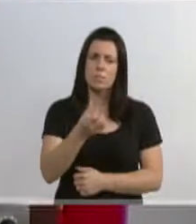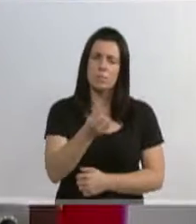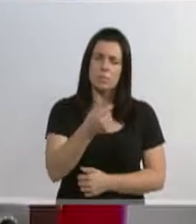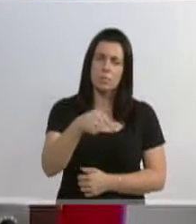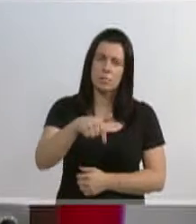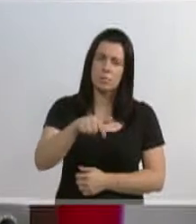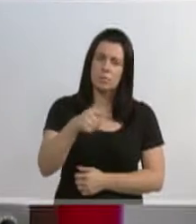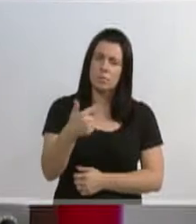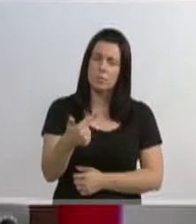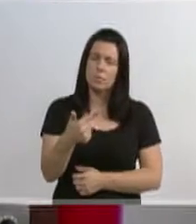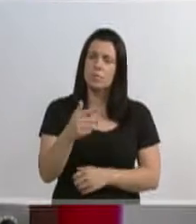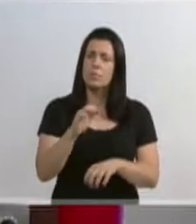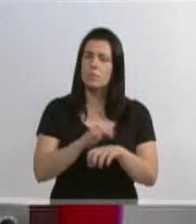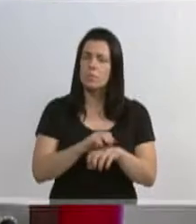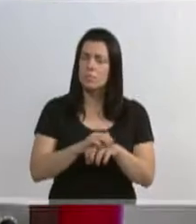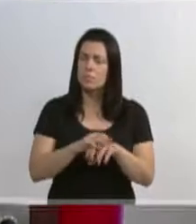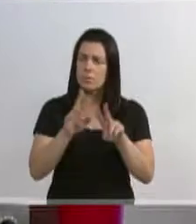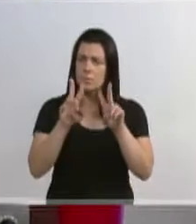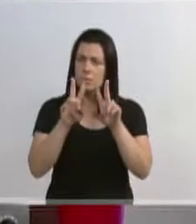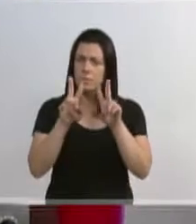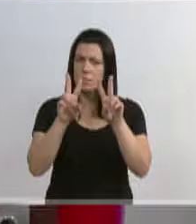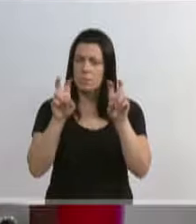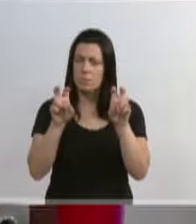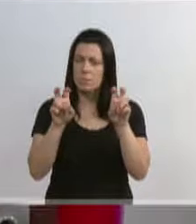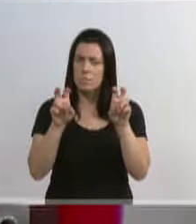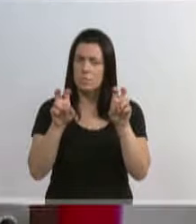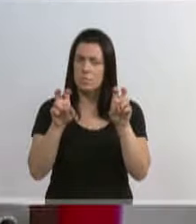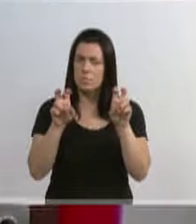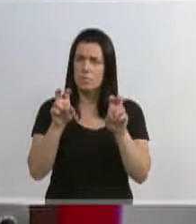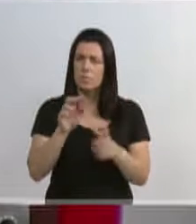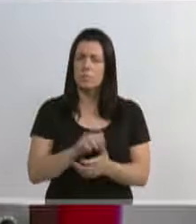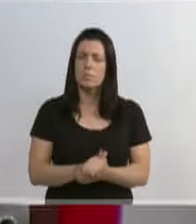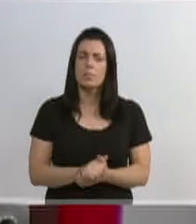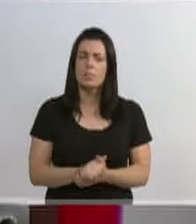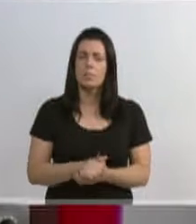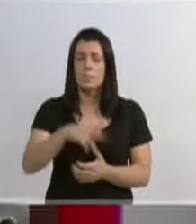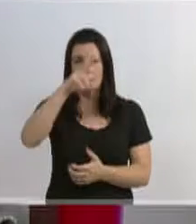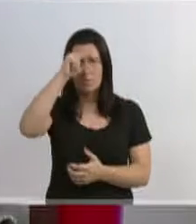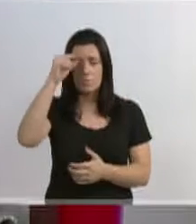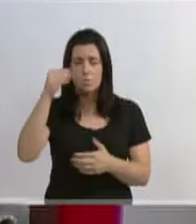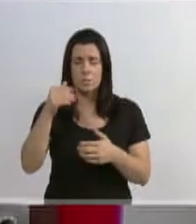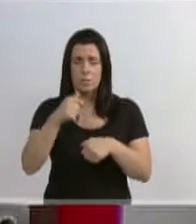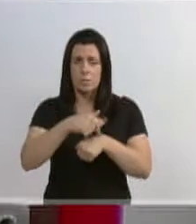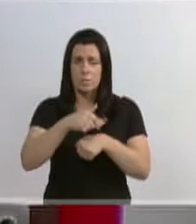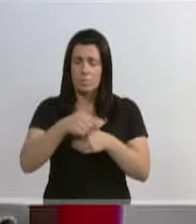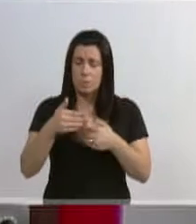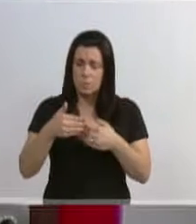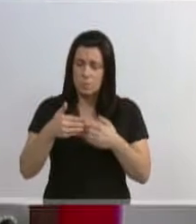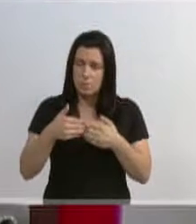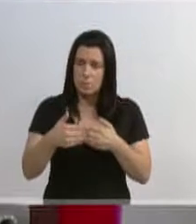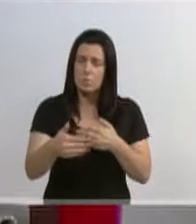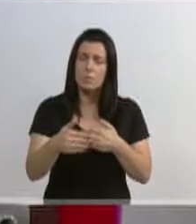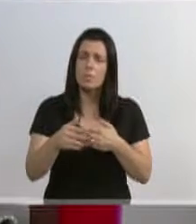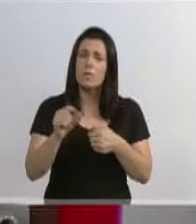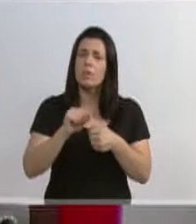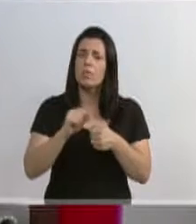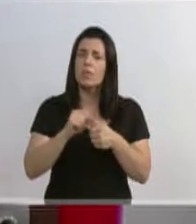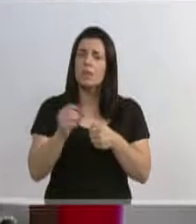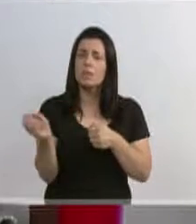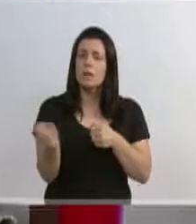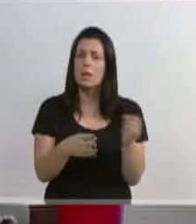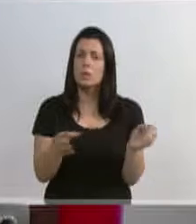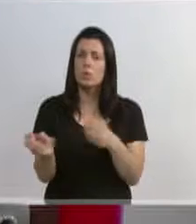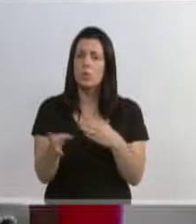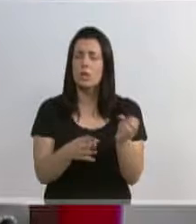672. Providências ao Executivo Municipal para que, na forma e dentro do prazo legal, com base na legislação aplicável, realize a atualização